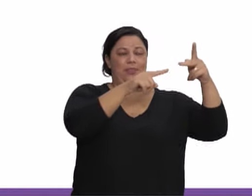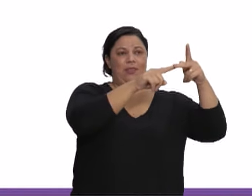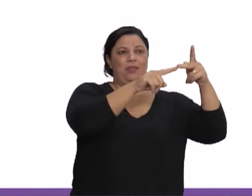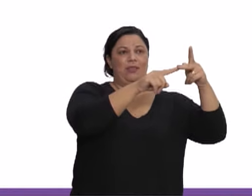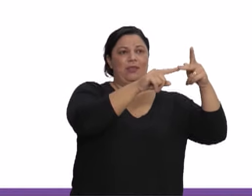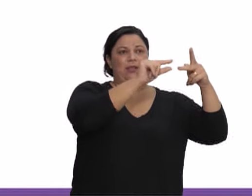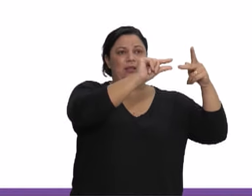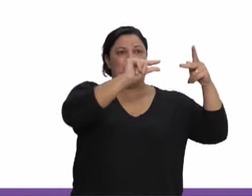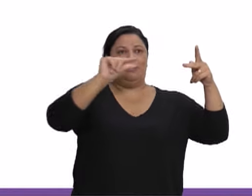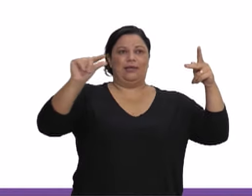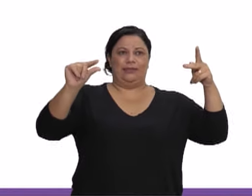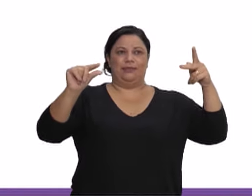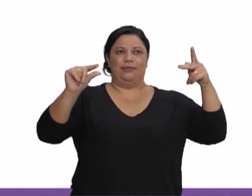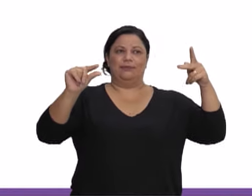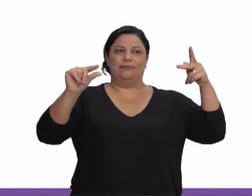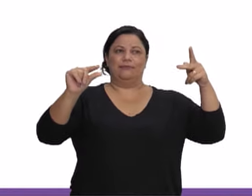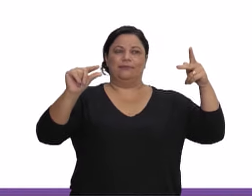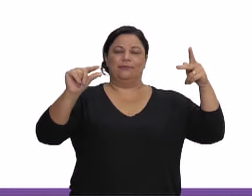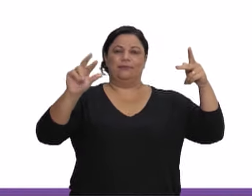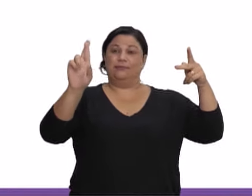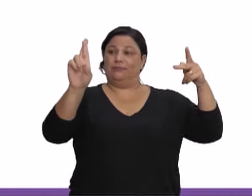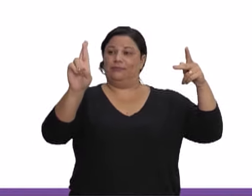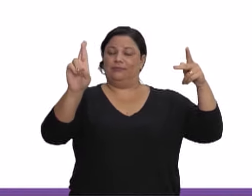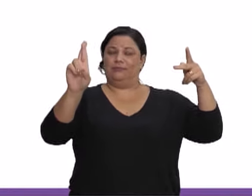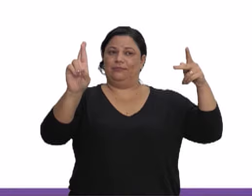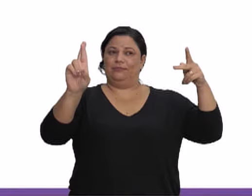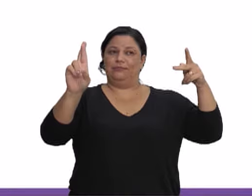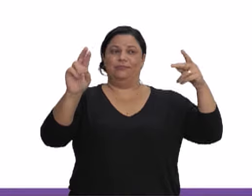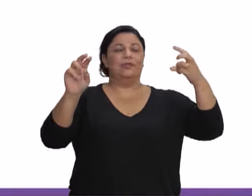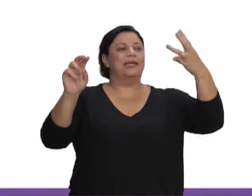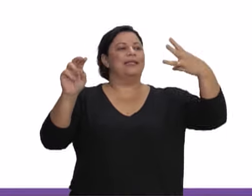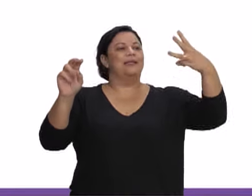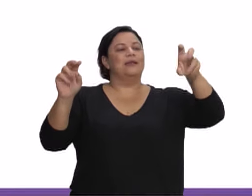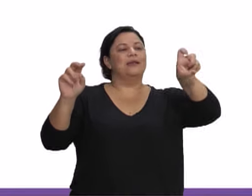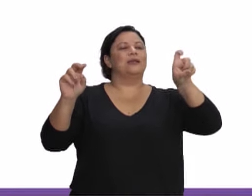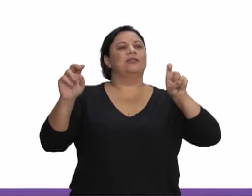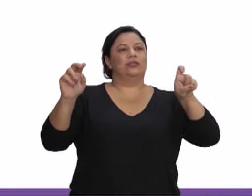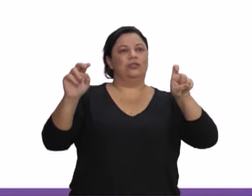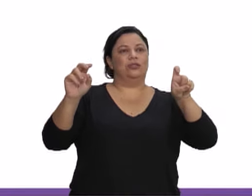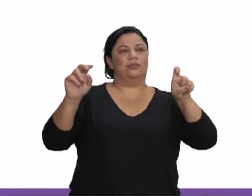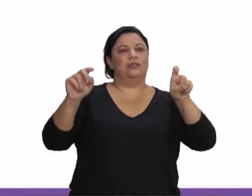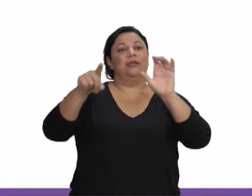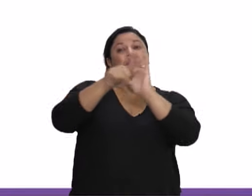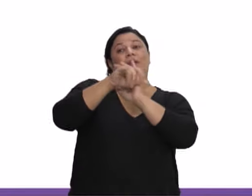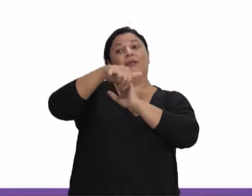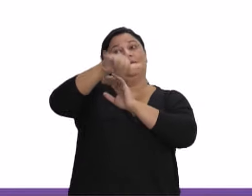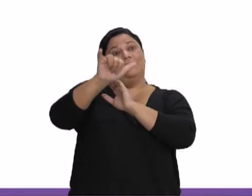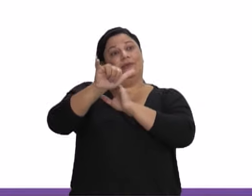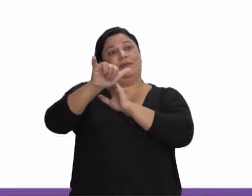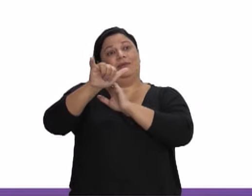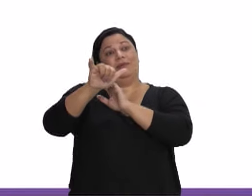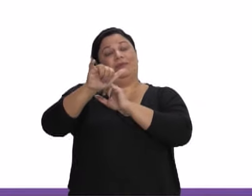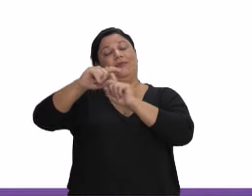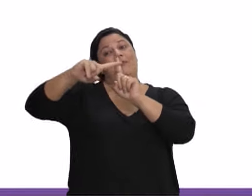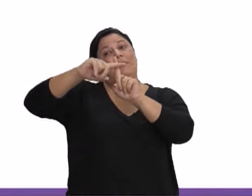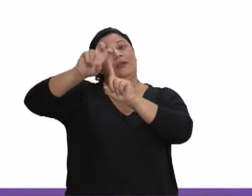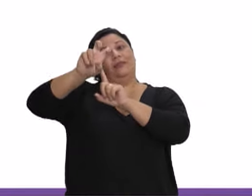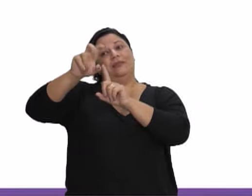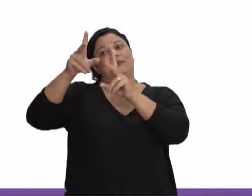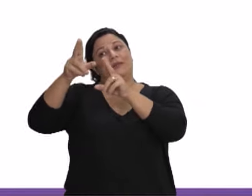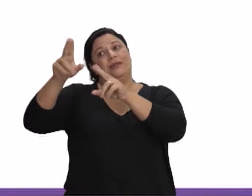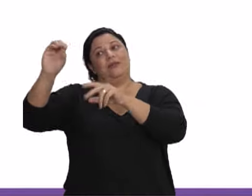R. De equação, 3x menos y mais 5 igual a zero. E o ponto P é menos